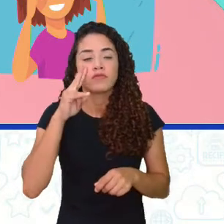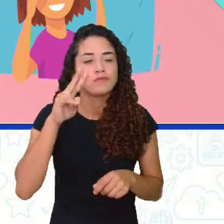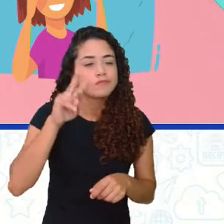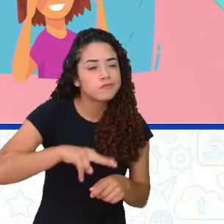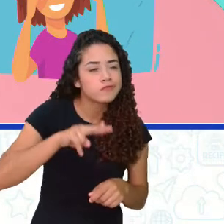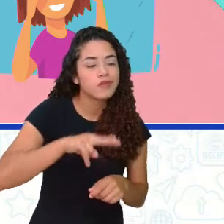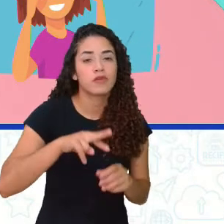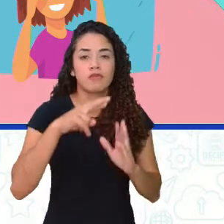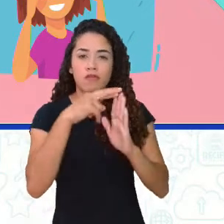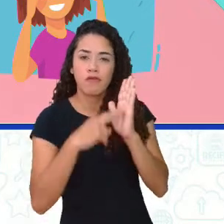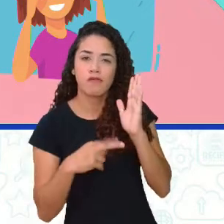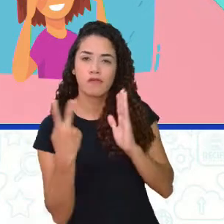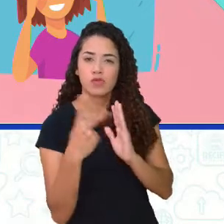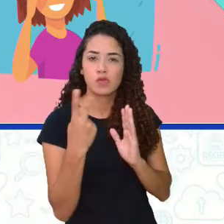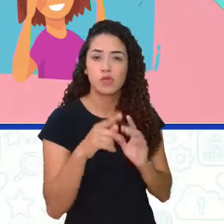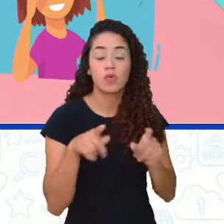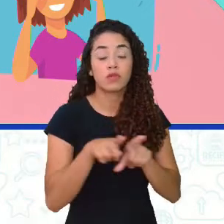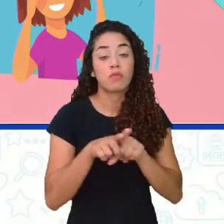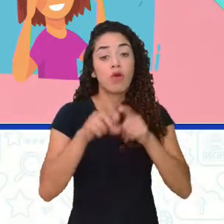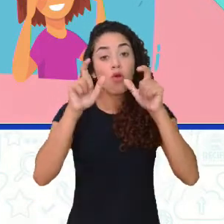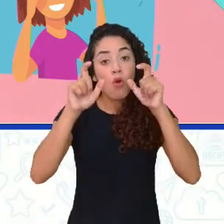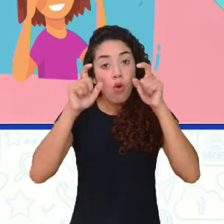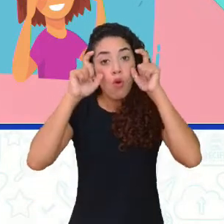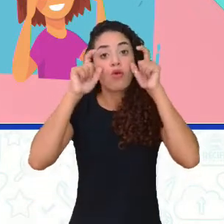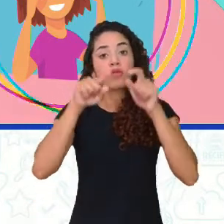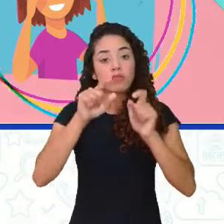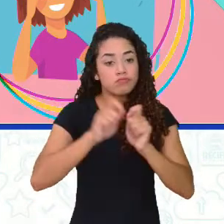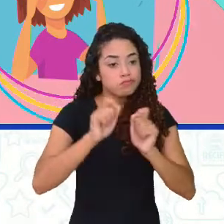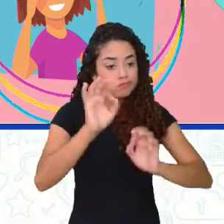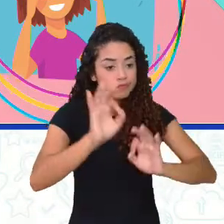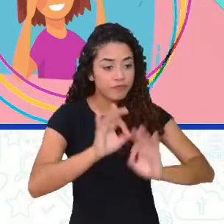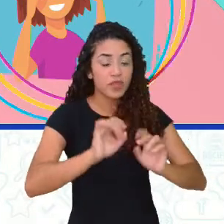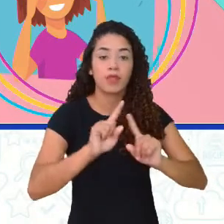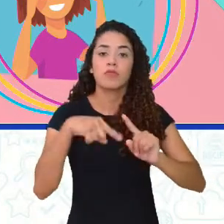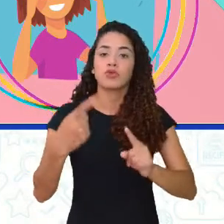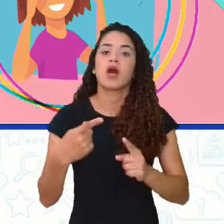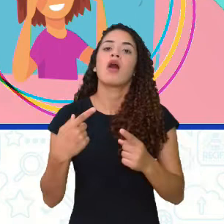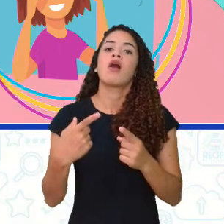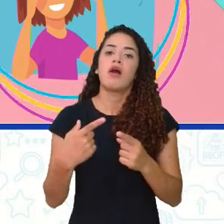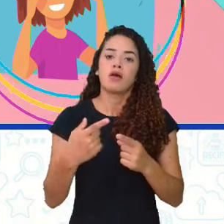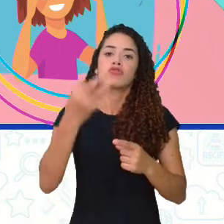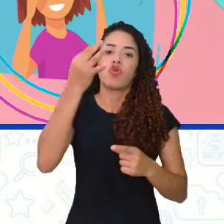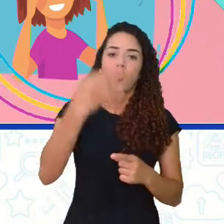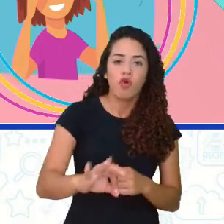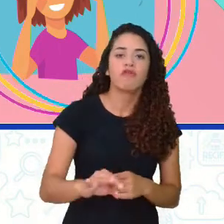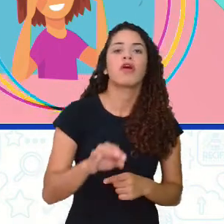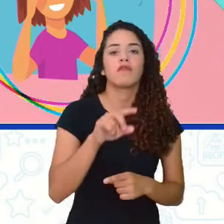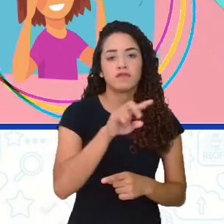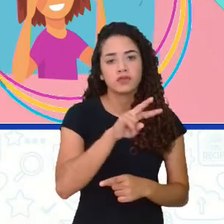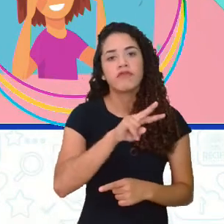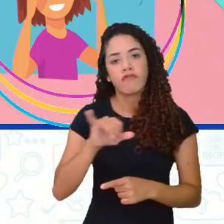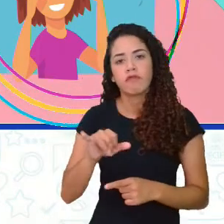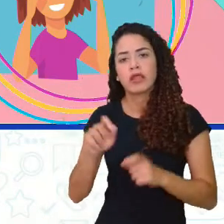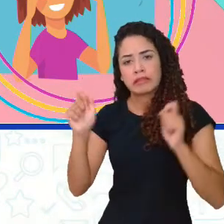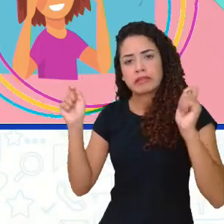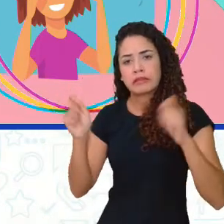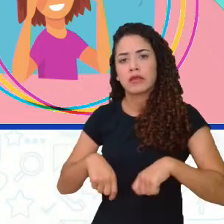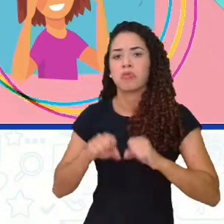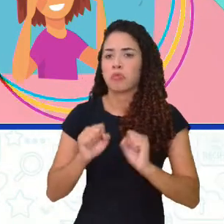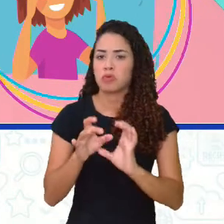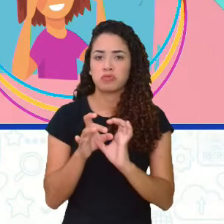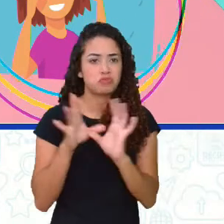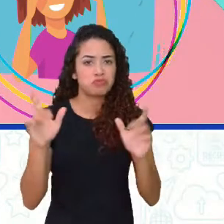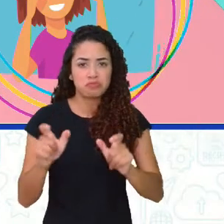né? E o óculos que foi feito. E só assim ele vai aprovar e você vai sair aí com o seu óculos de acordo com a